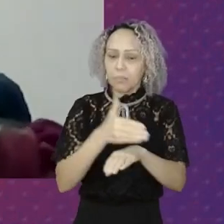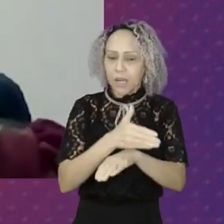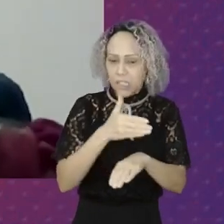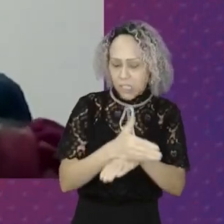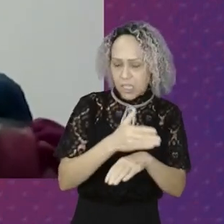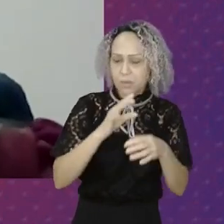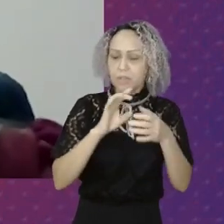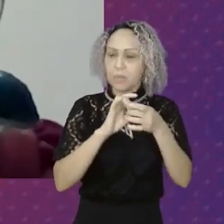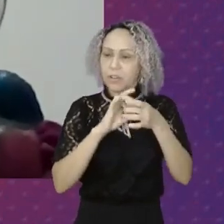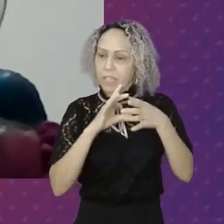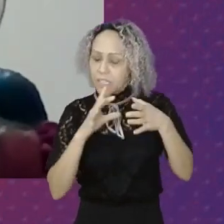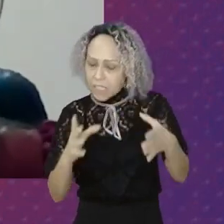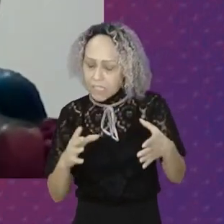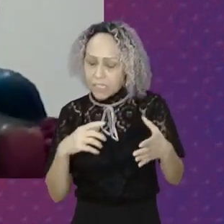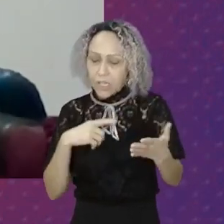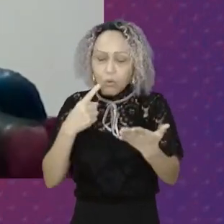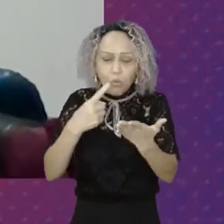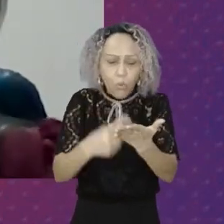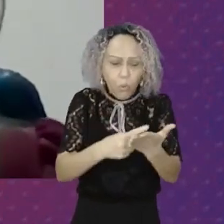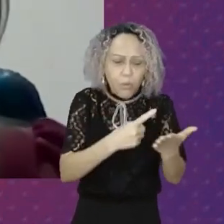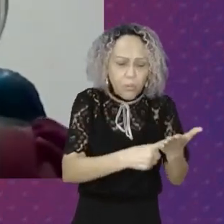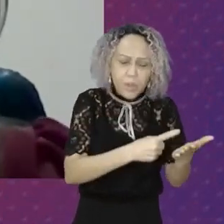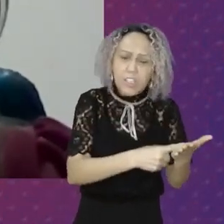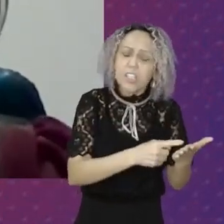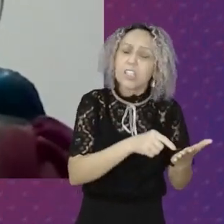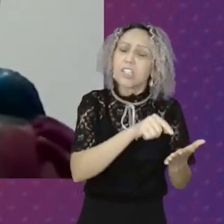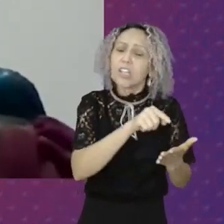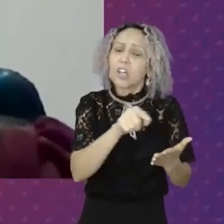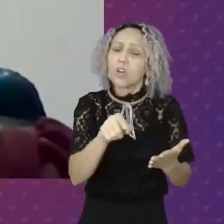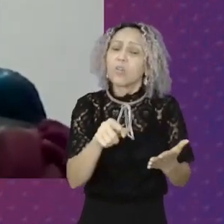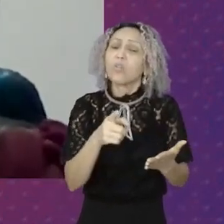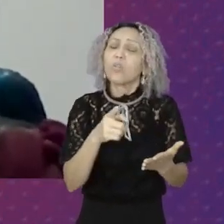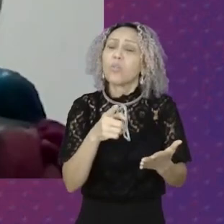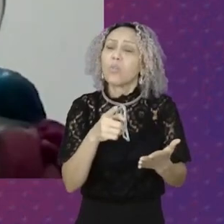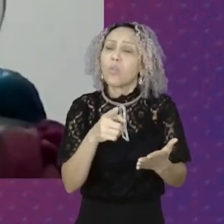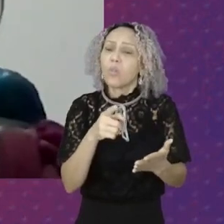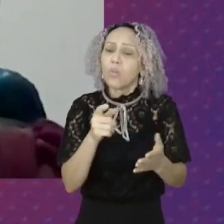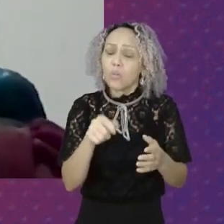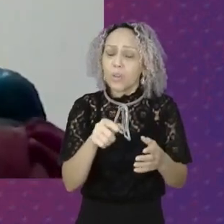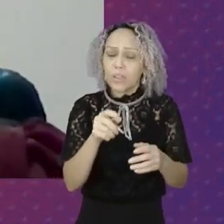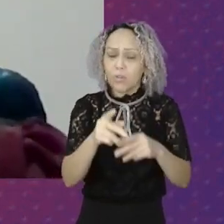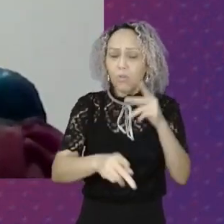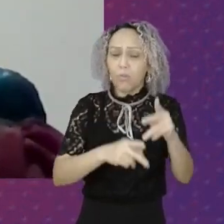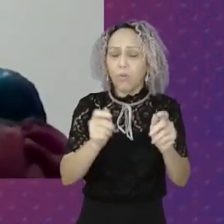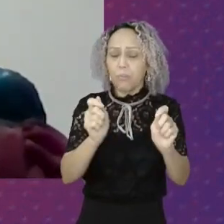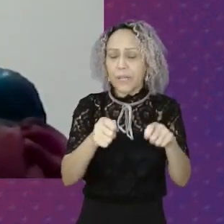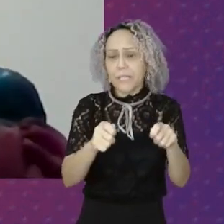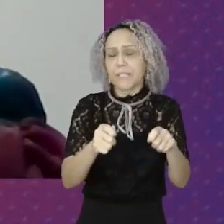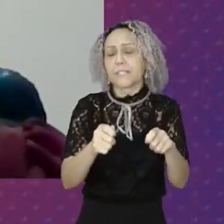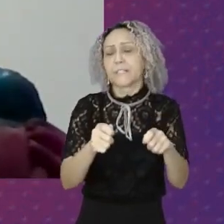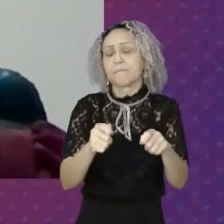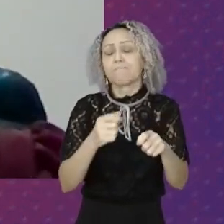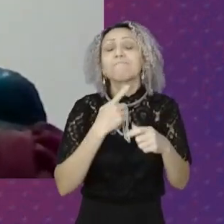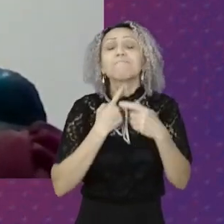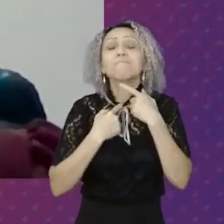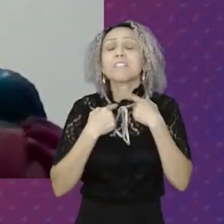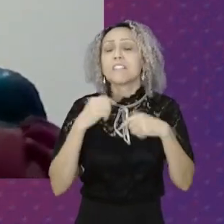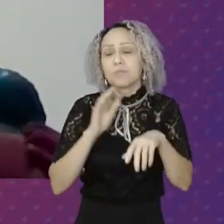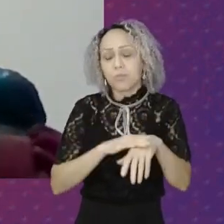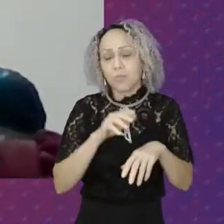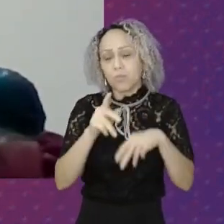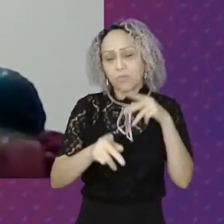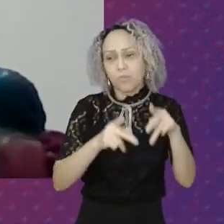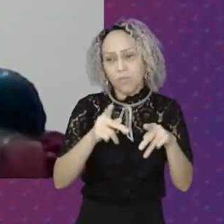demandas coletivas da população. E assim eu venho fazendo esse mandato do Partido dos